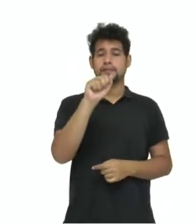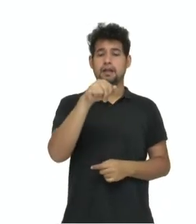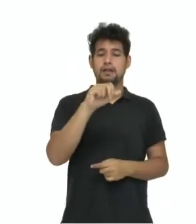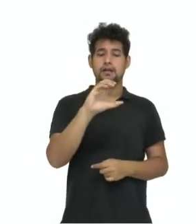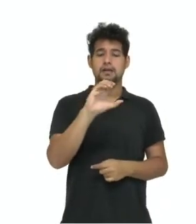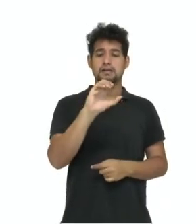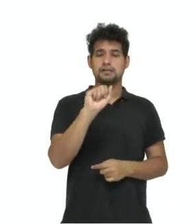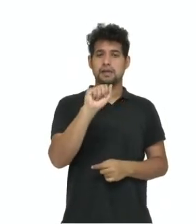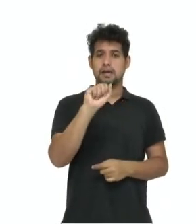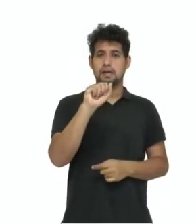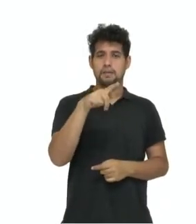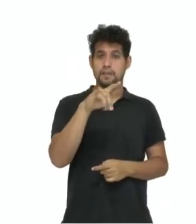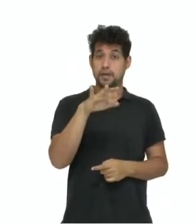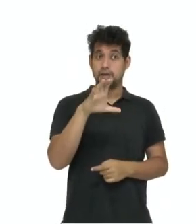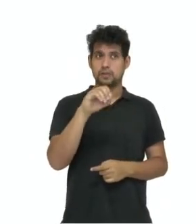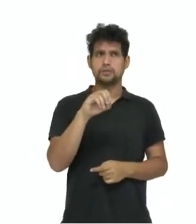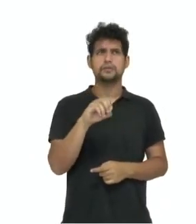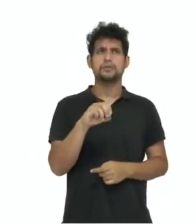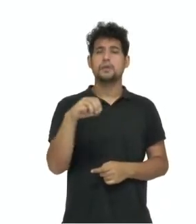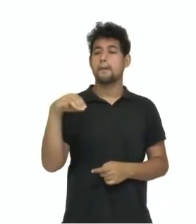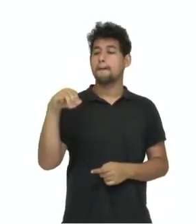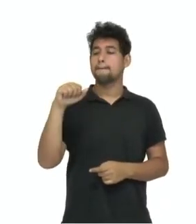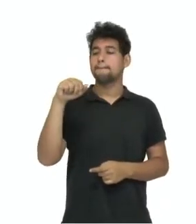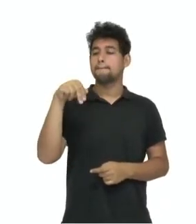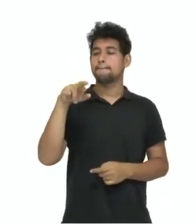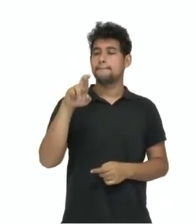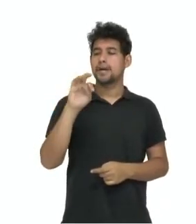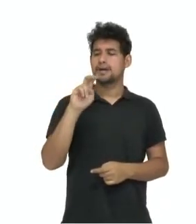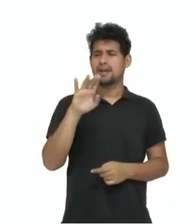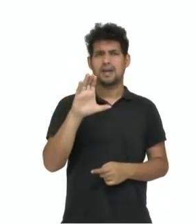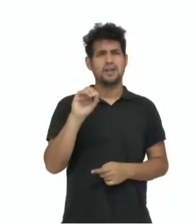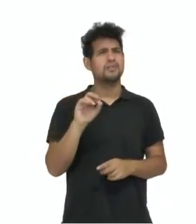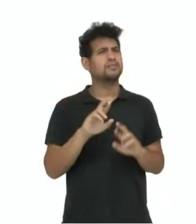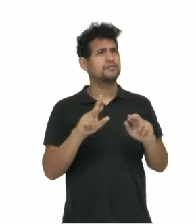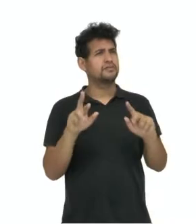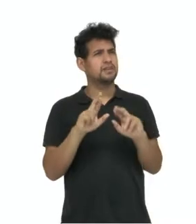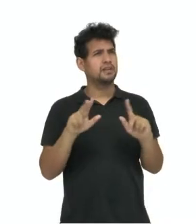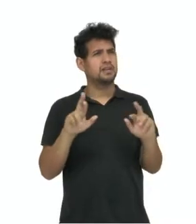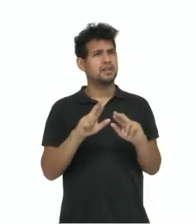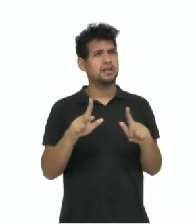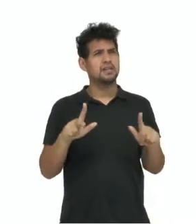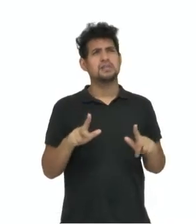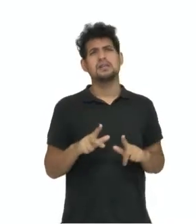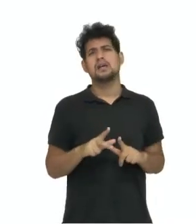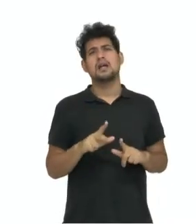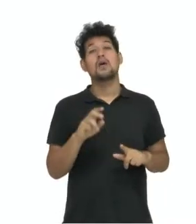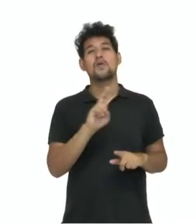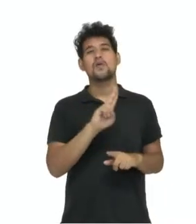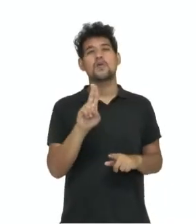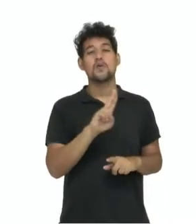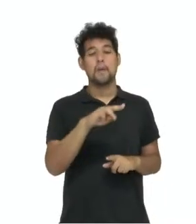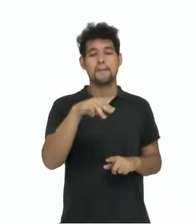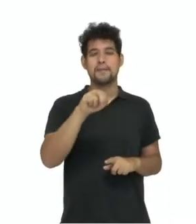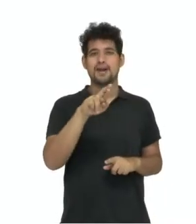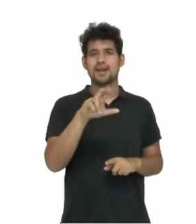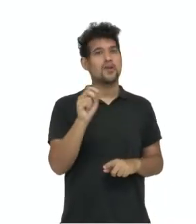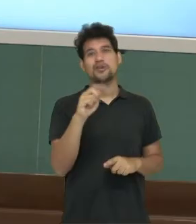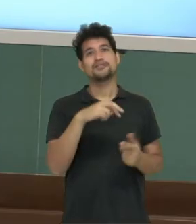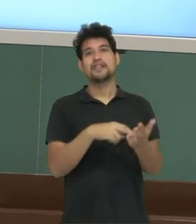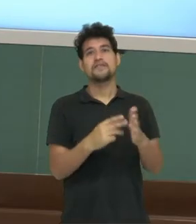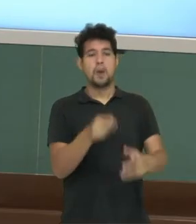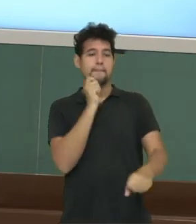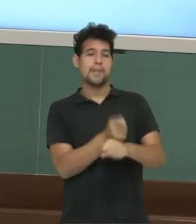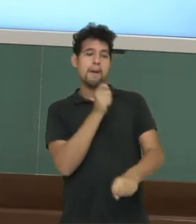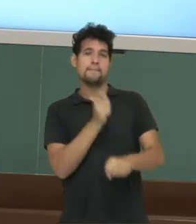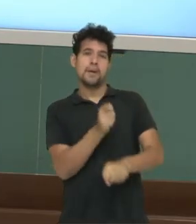do martelo, O martelo é um negócio bem estranho, bem esquisito, porque na verdade ele não lembra um martelo. Ele